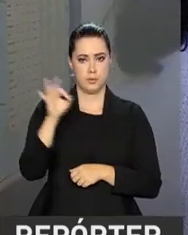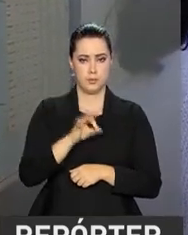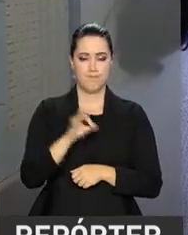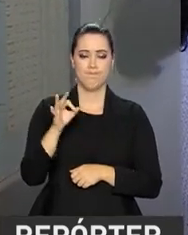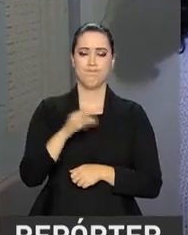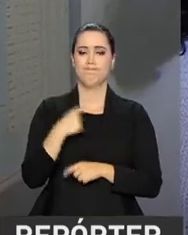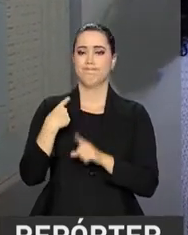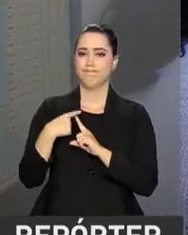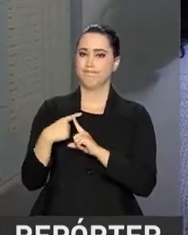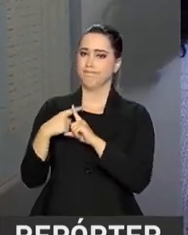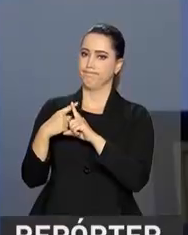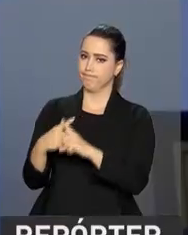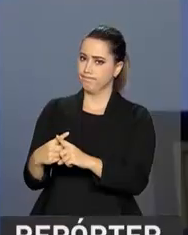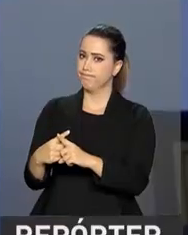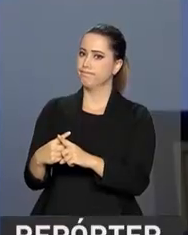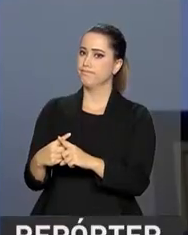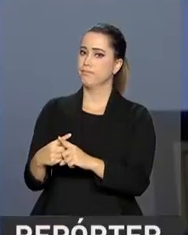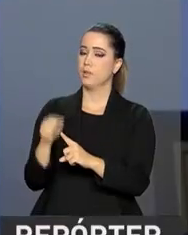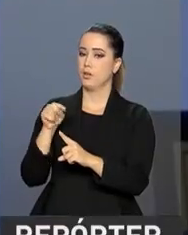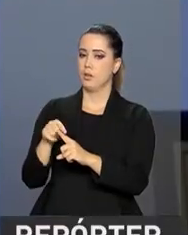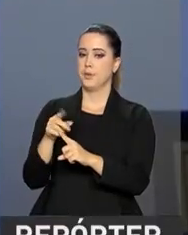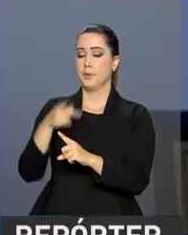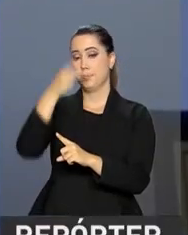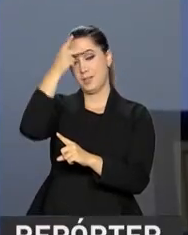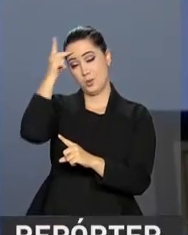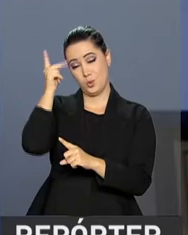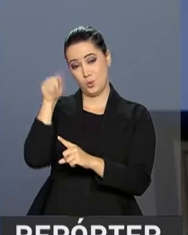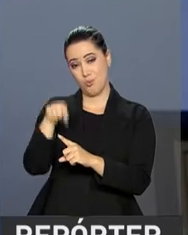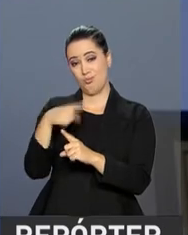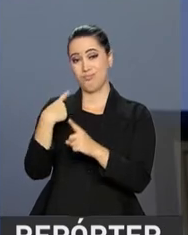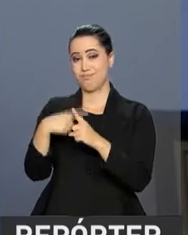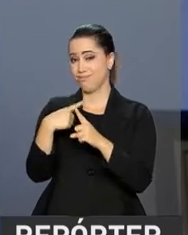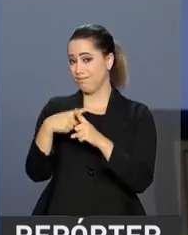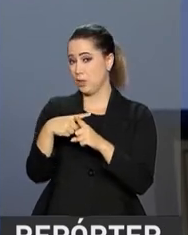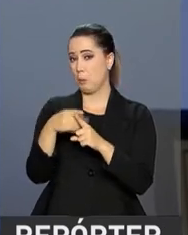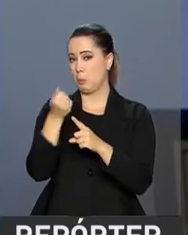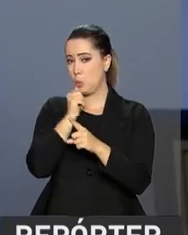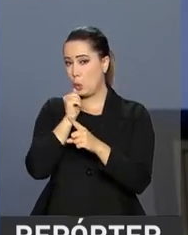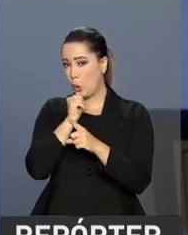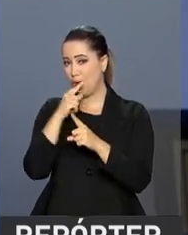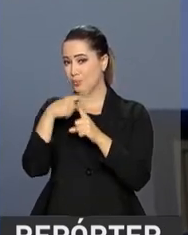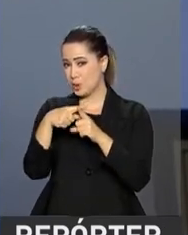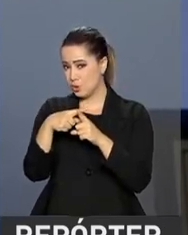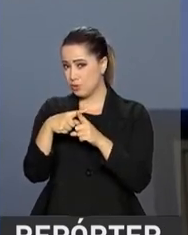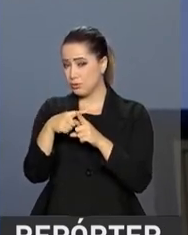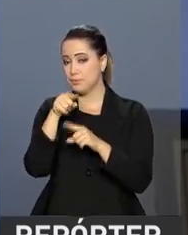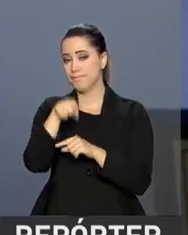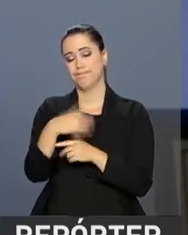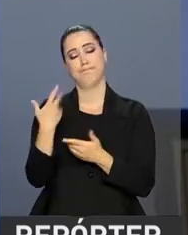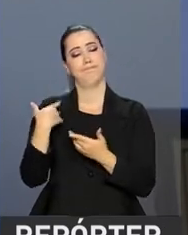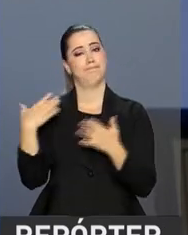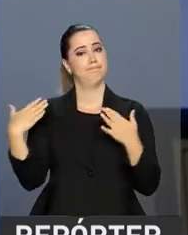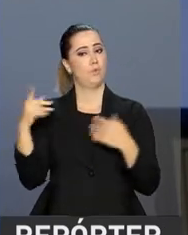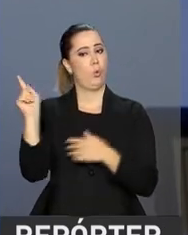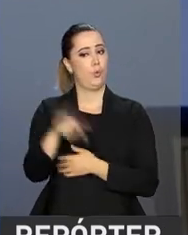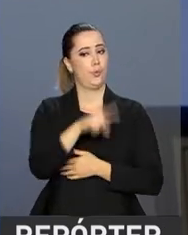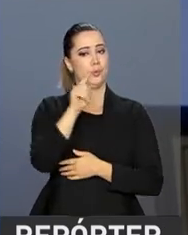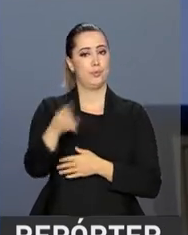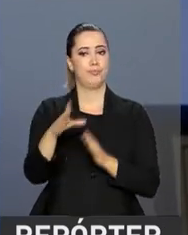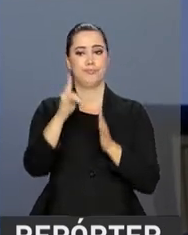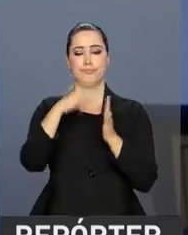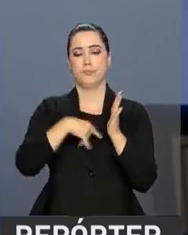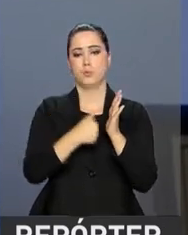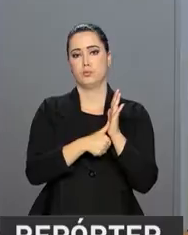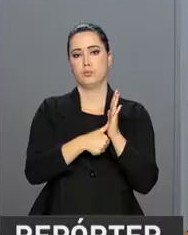resultado positivo o condutor flagrado nesta condição fica com o direito de dirigir suspenso por no mínimo 90